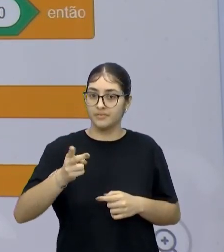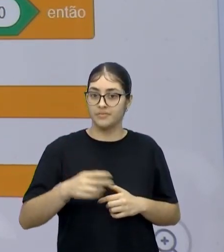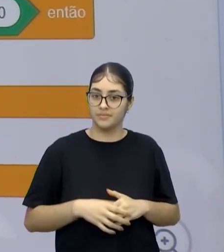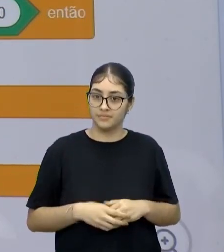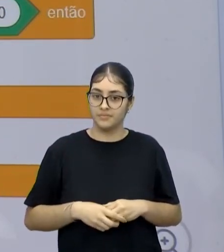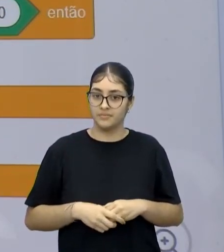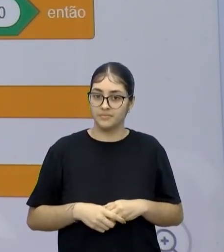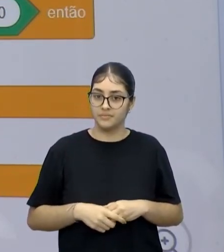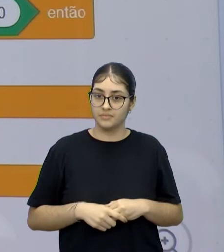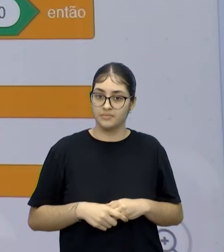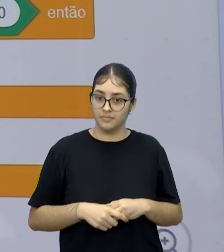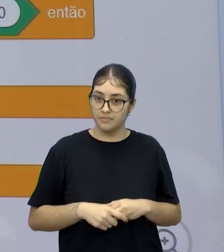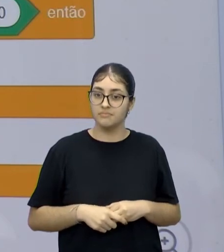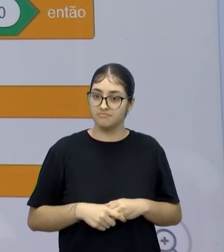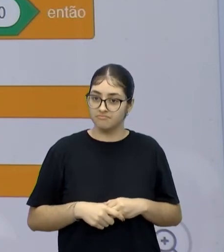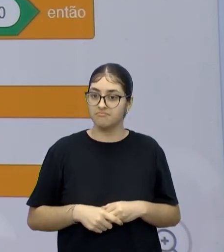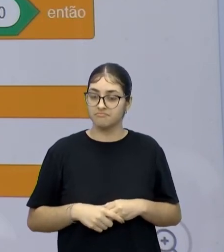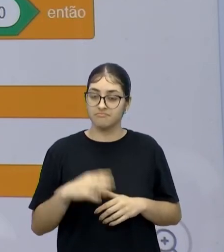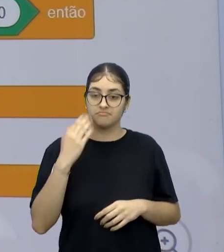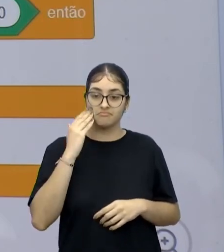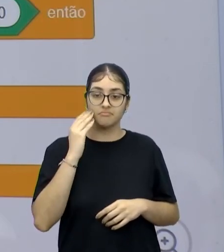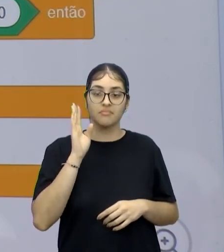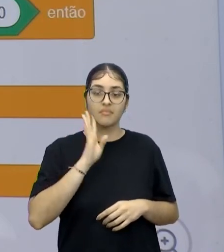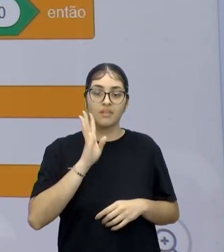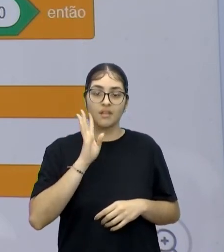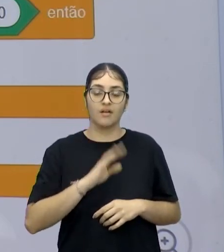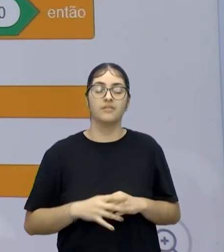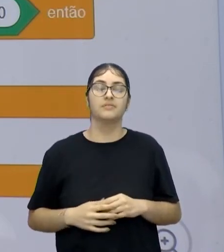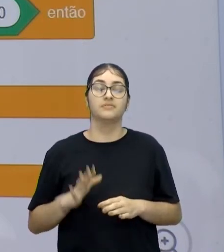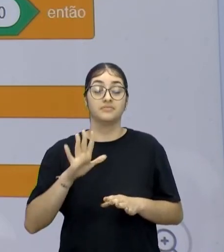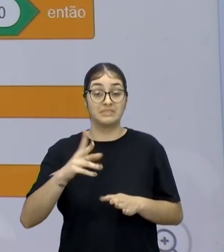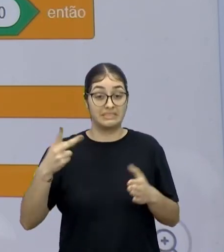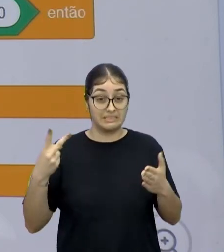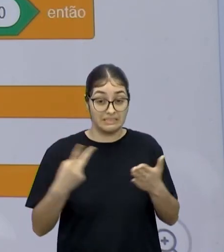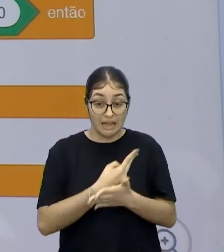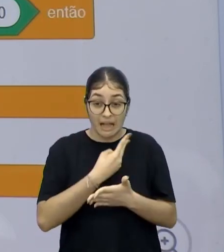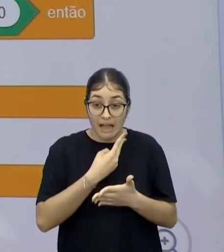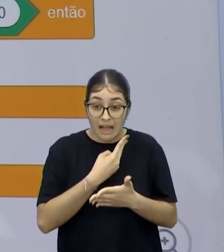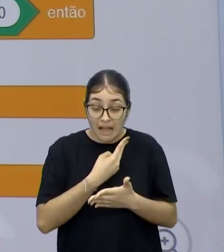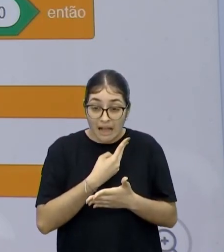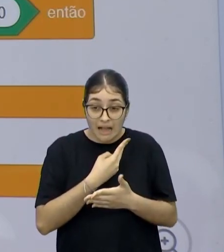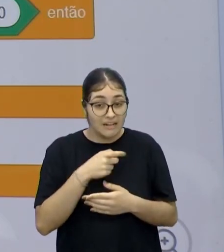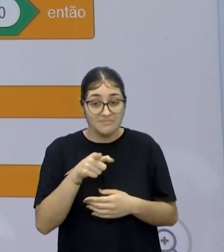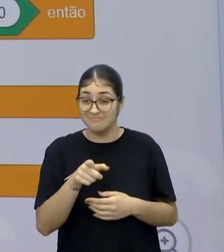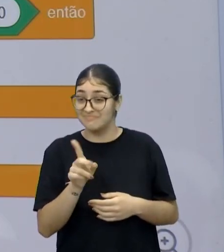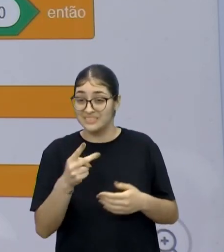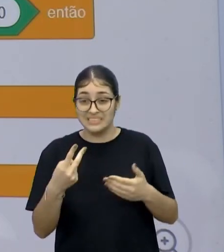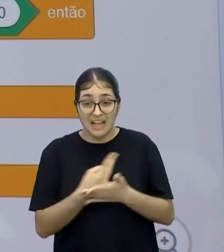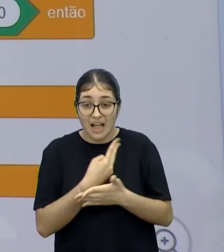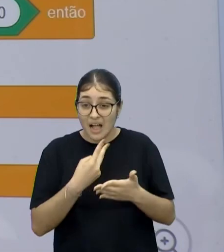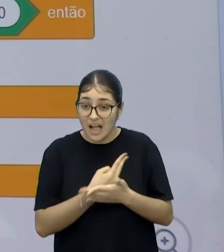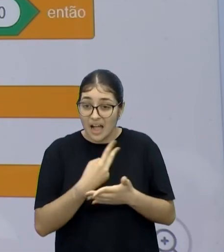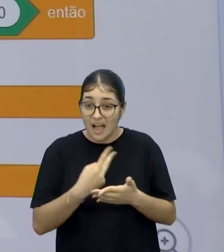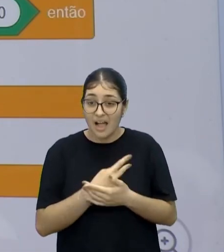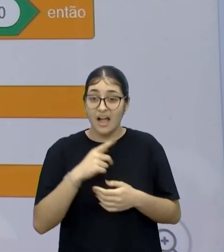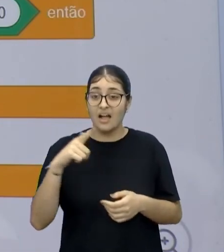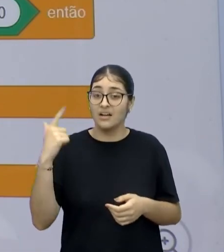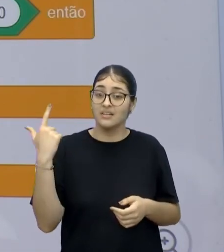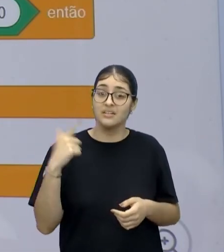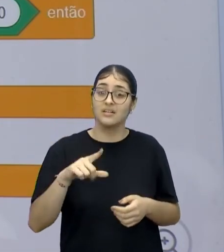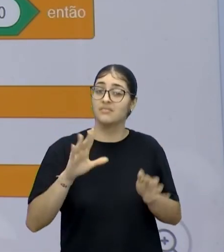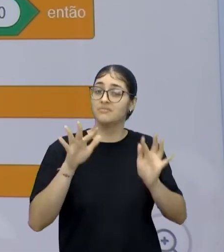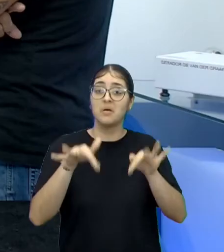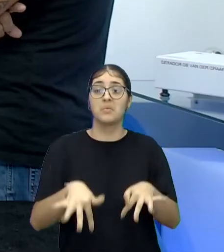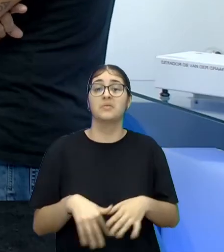Aumenta mais uma cor. Legal. Caso você errar, se você não acertar a sequência, transmita a fim e